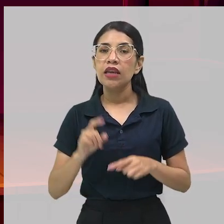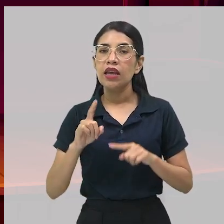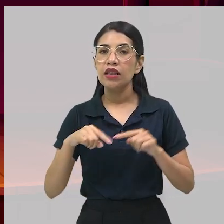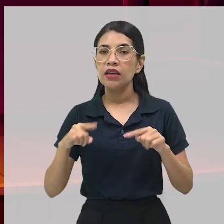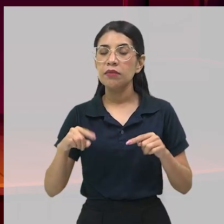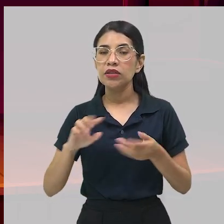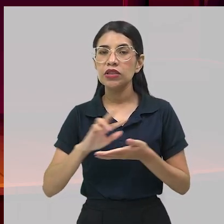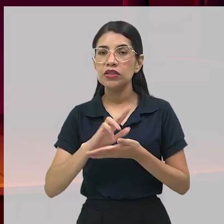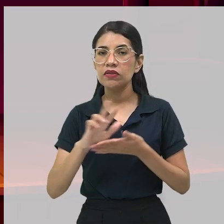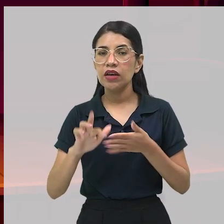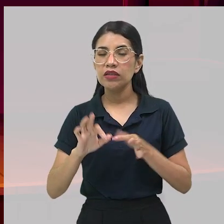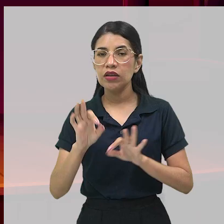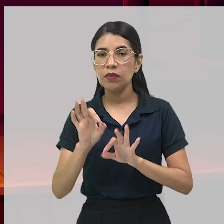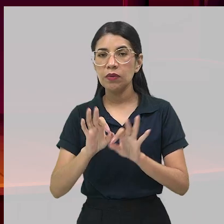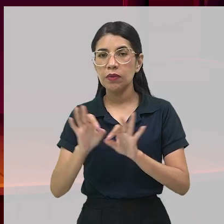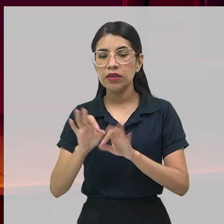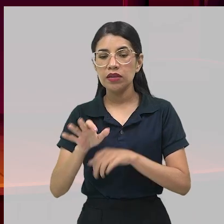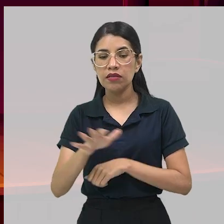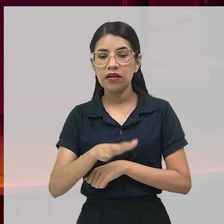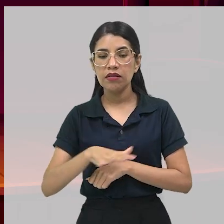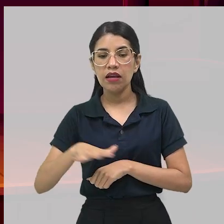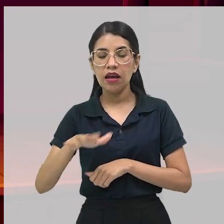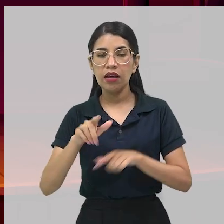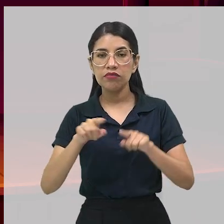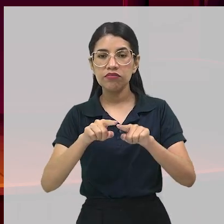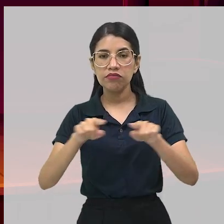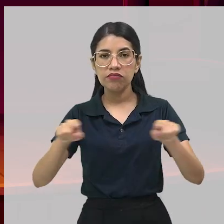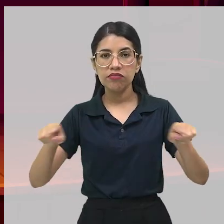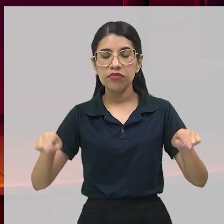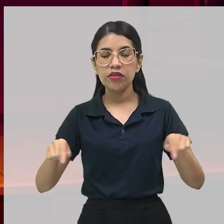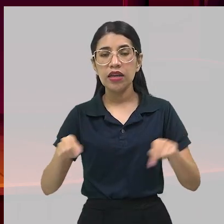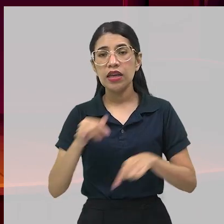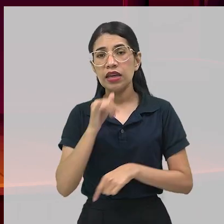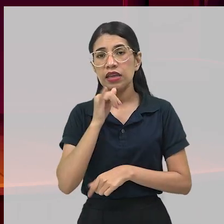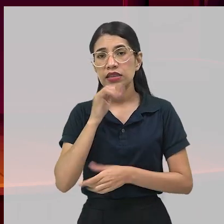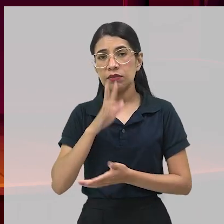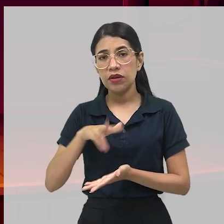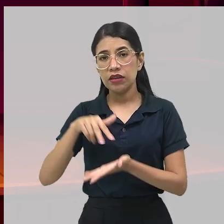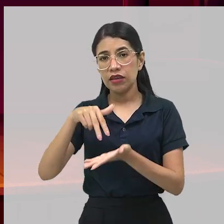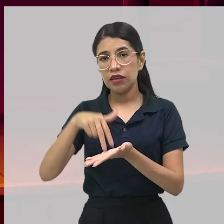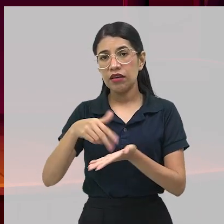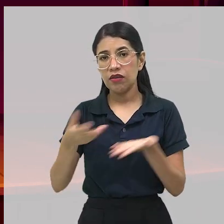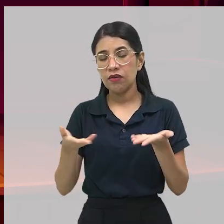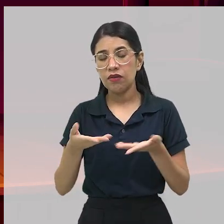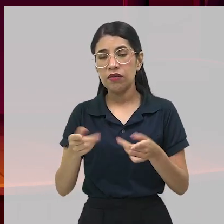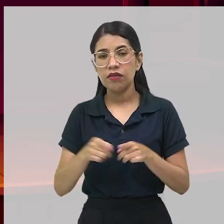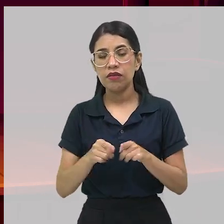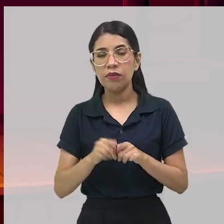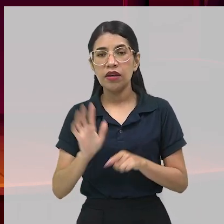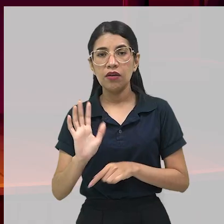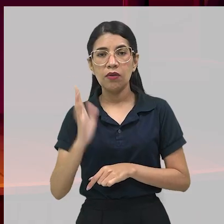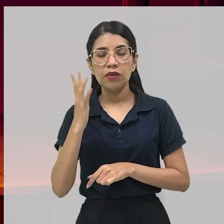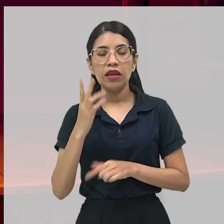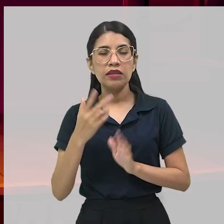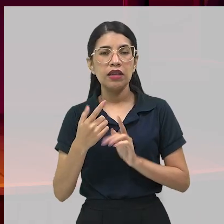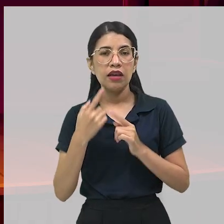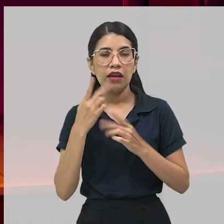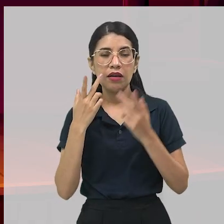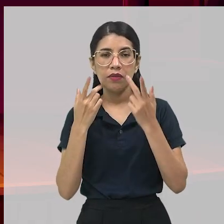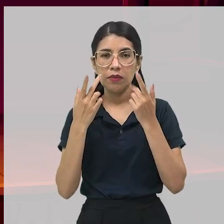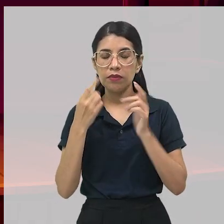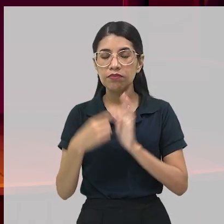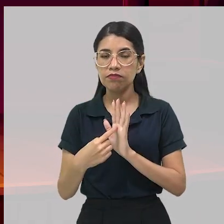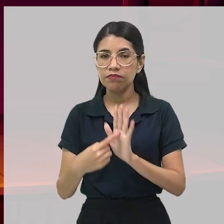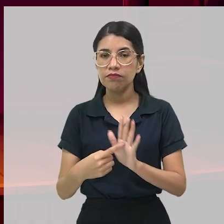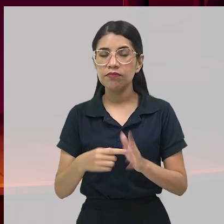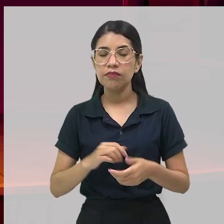elementos organizados no espaço cênico. Nesse espaço cênico, por exemplo, aqui neste palco, onde ocorre o espetáculo, que é o espaço cênico,